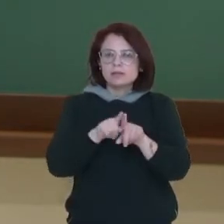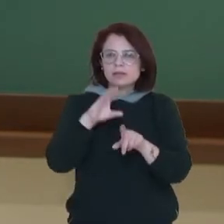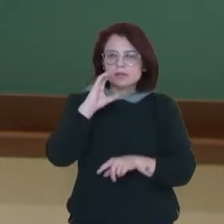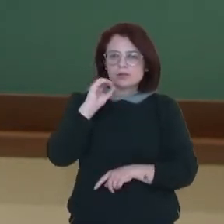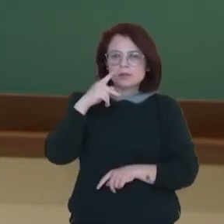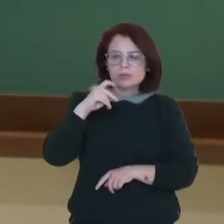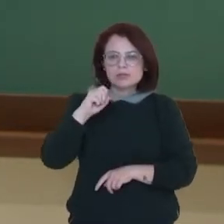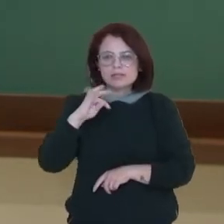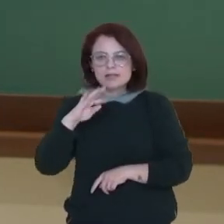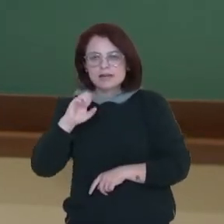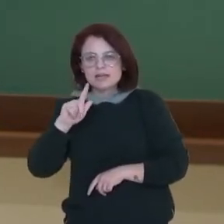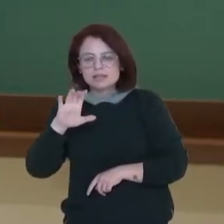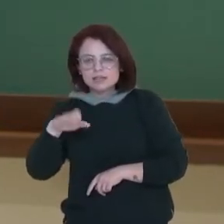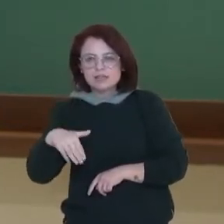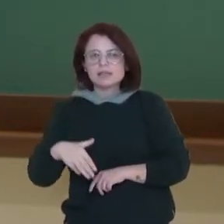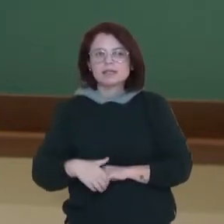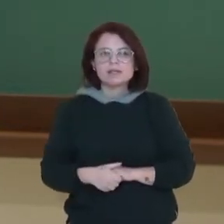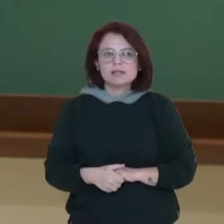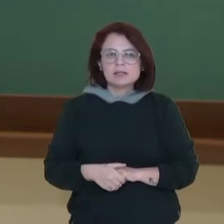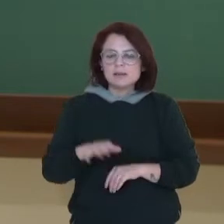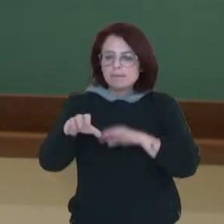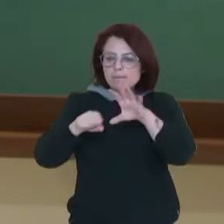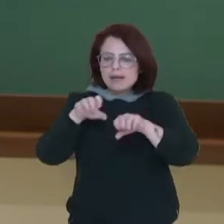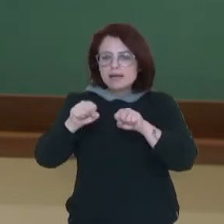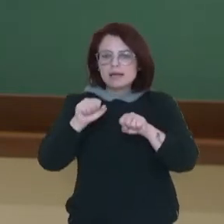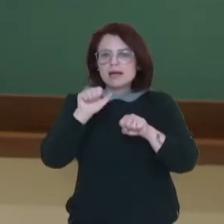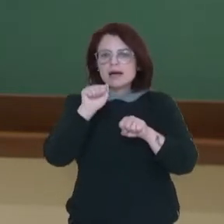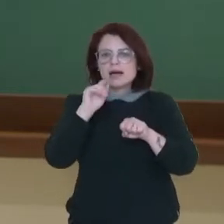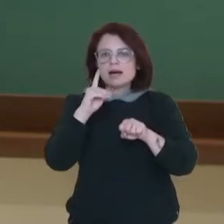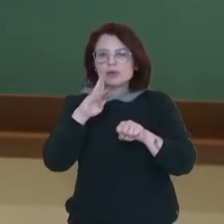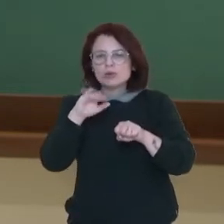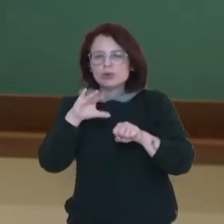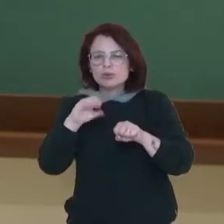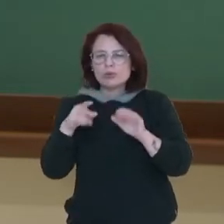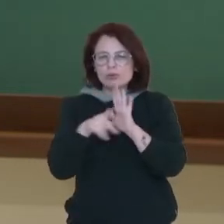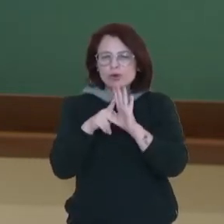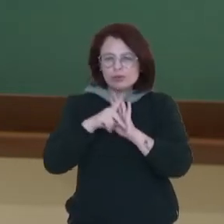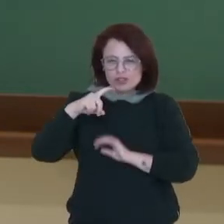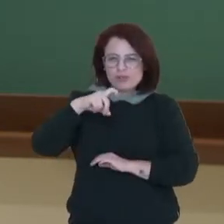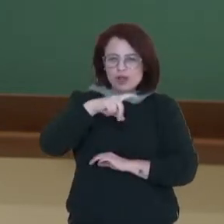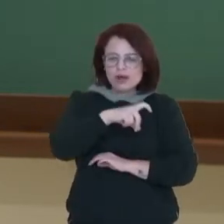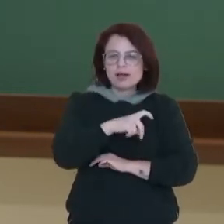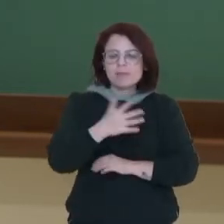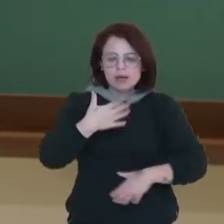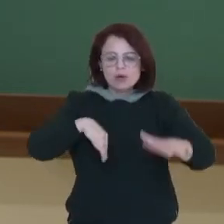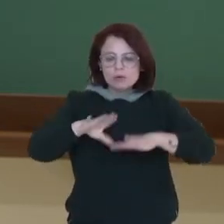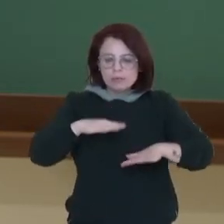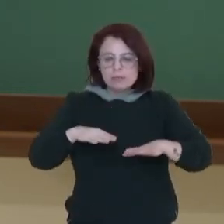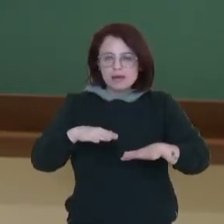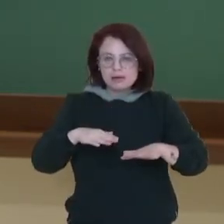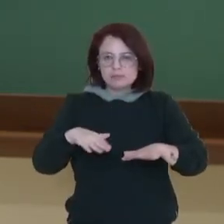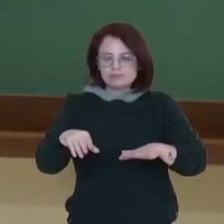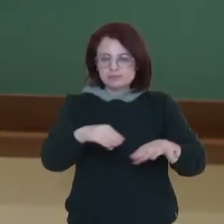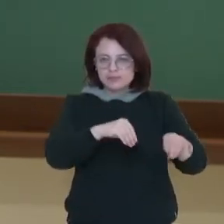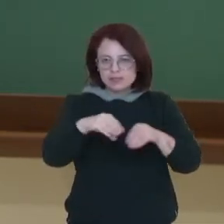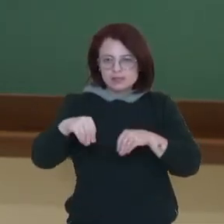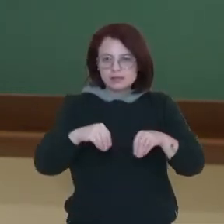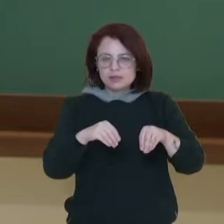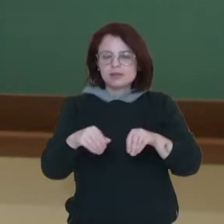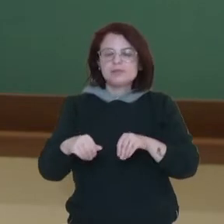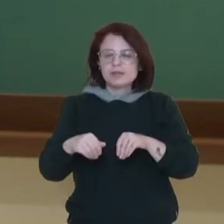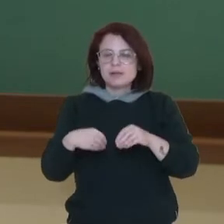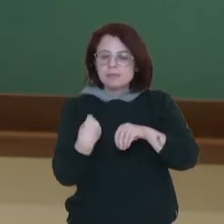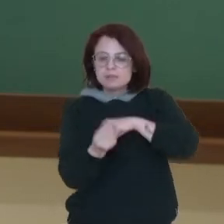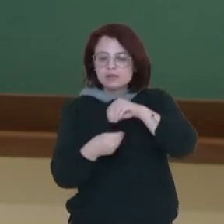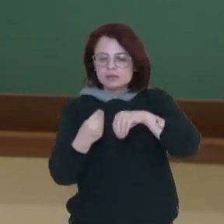em casa, por exemplo, né, pega aquele adubo, o humus da minhoca, para corrigir o solo, né, mistura ali com a terra para que